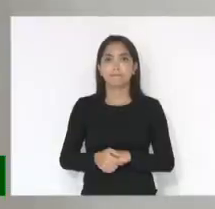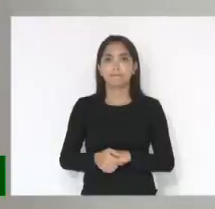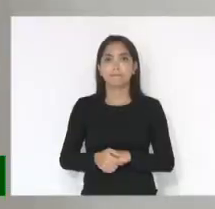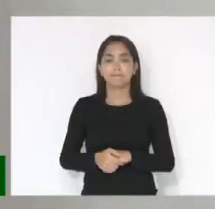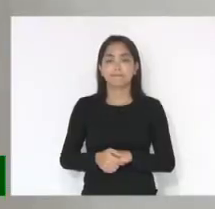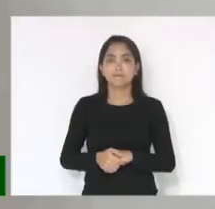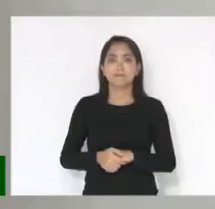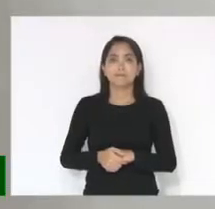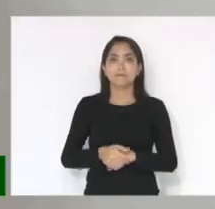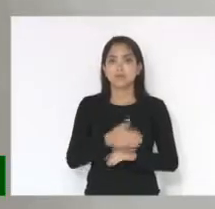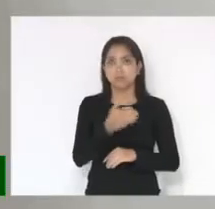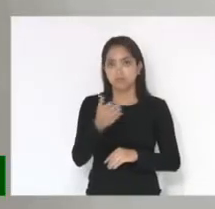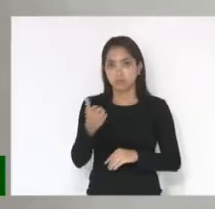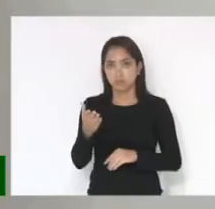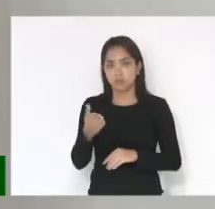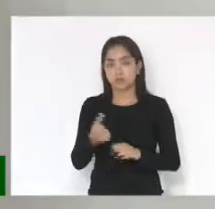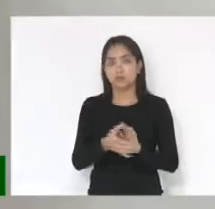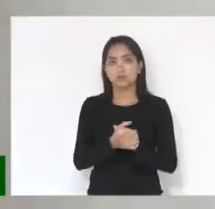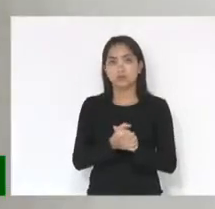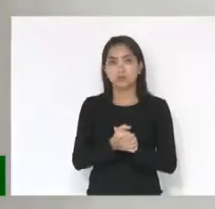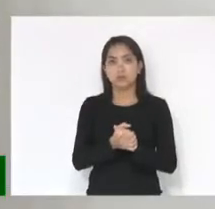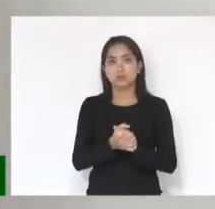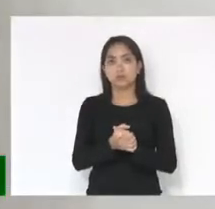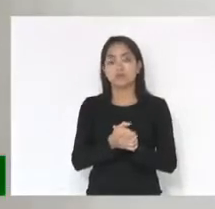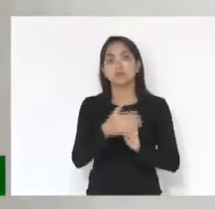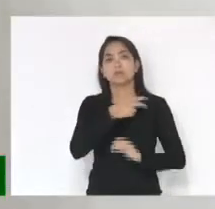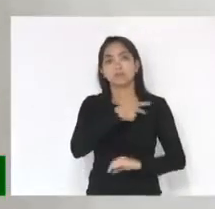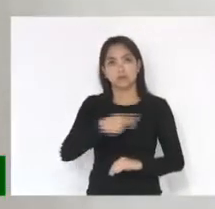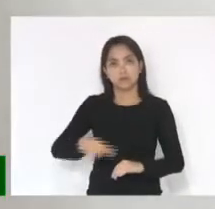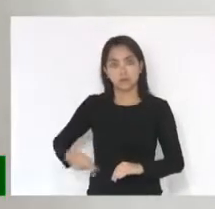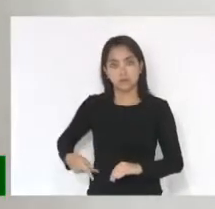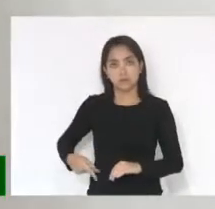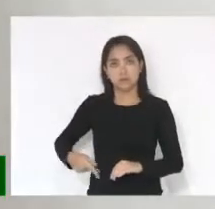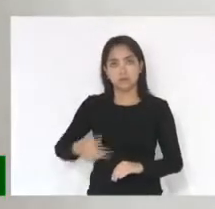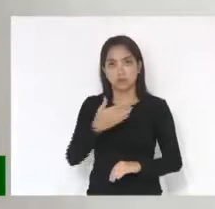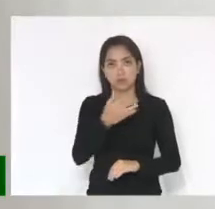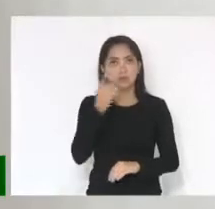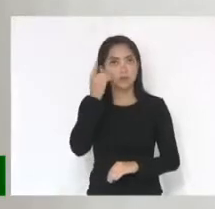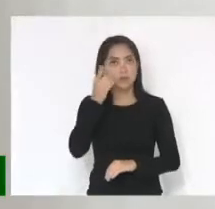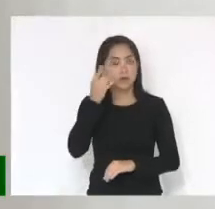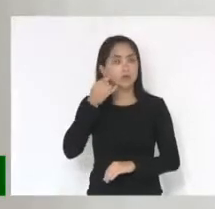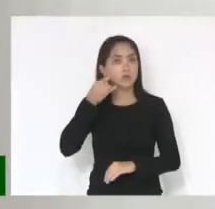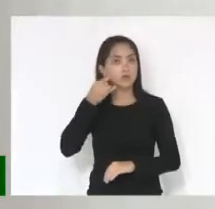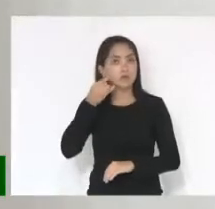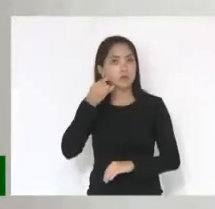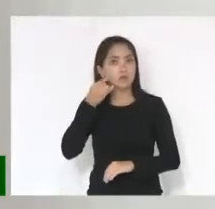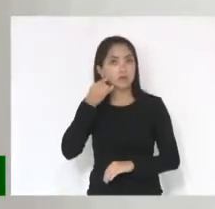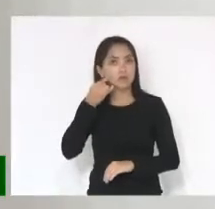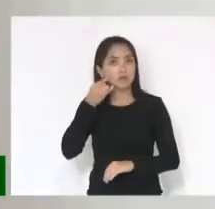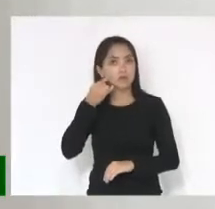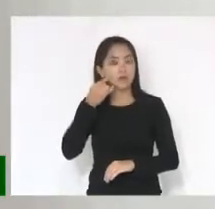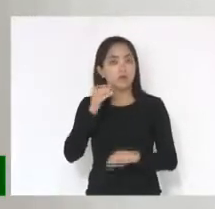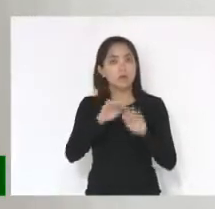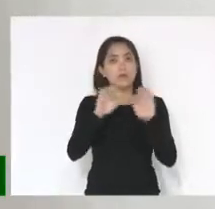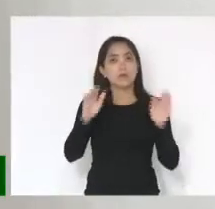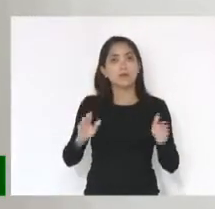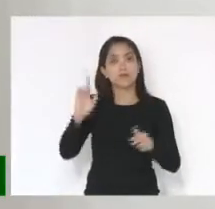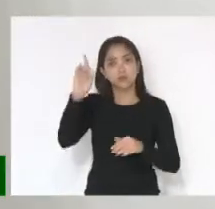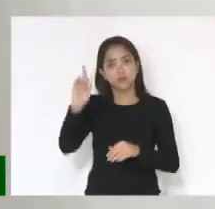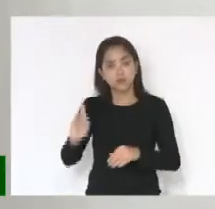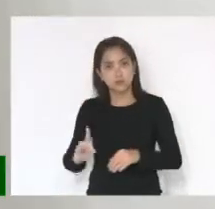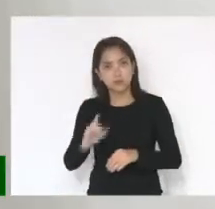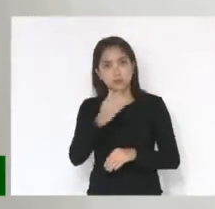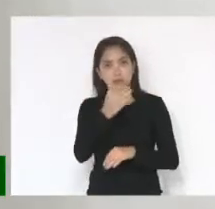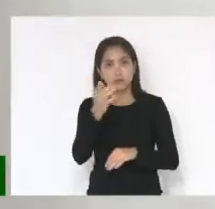Boa tarde a todos e a todas. Primeiramente, cumprimento o presidente em exercício, o deputado Mauro de Nadal, mesa diretora, nobres